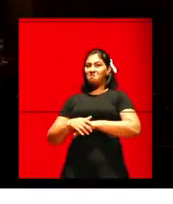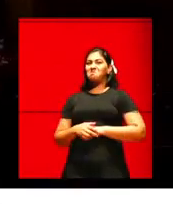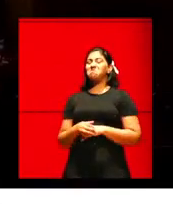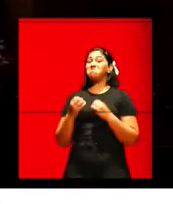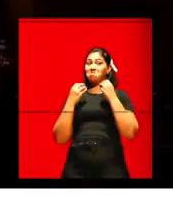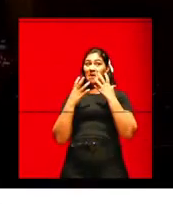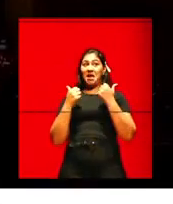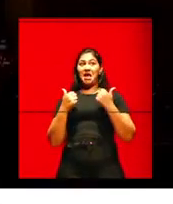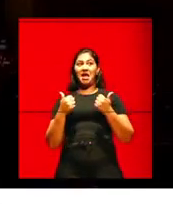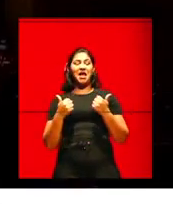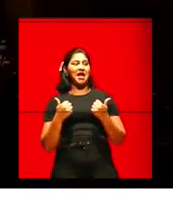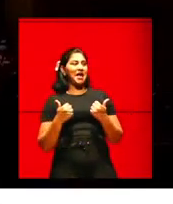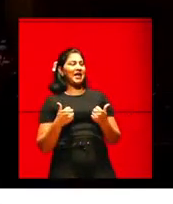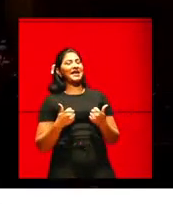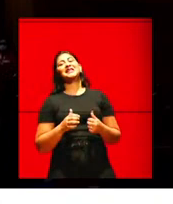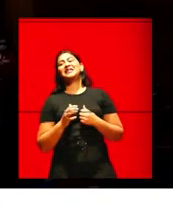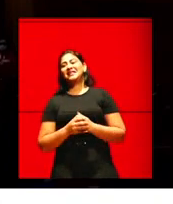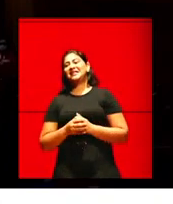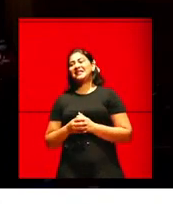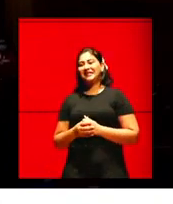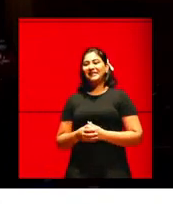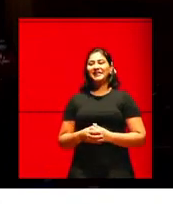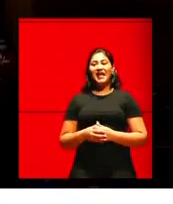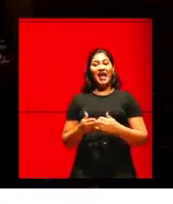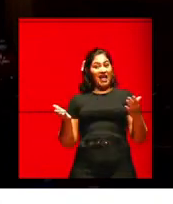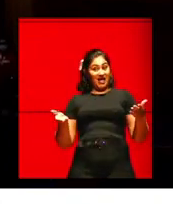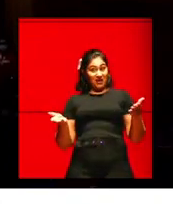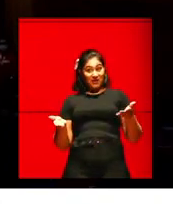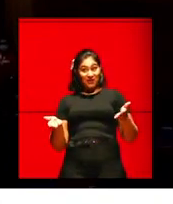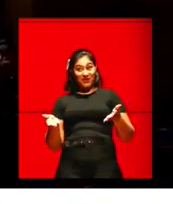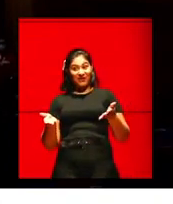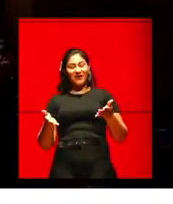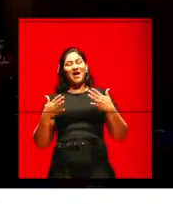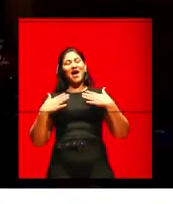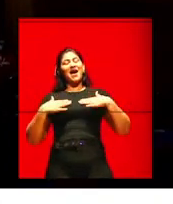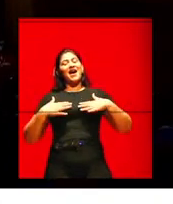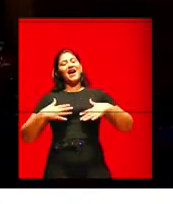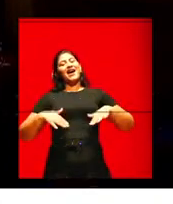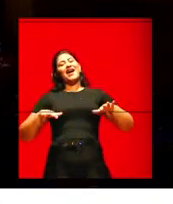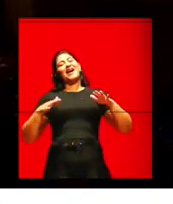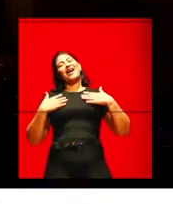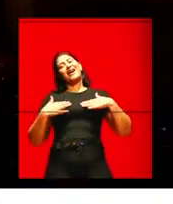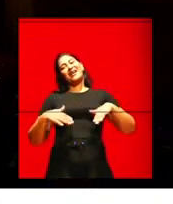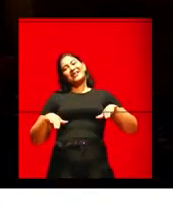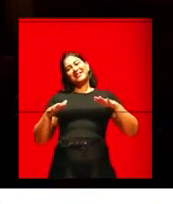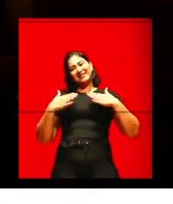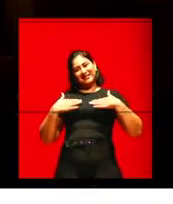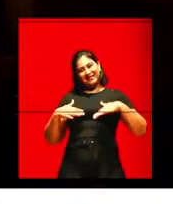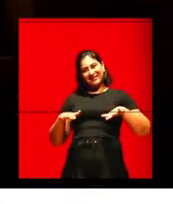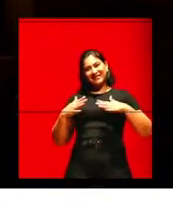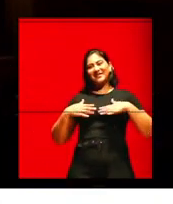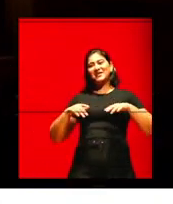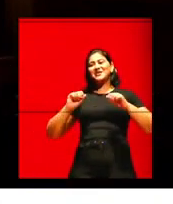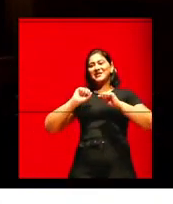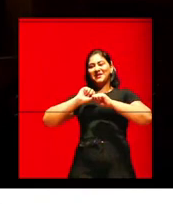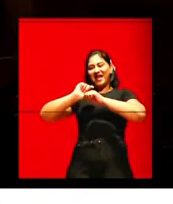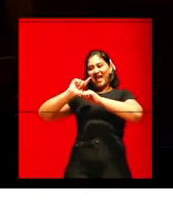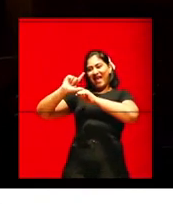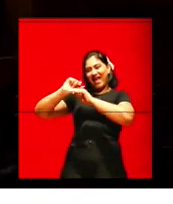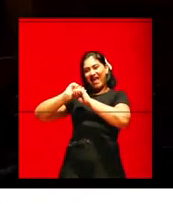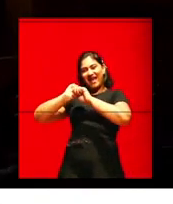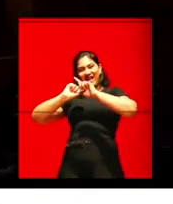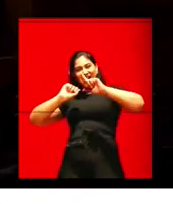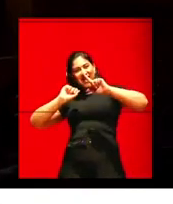Muito bem. Então agora a gente vai dar aquela relaxada, dar aquela esticada para